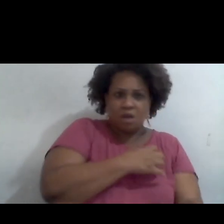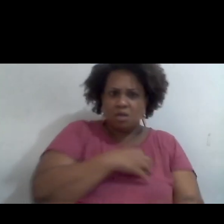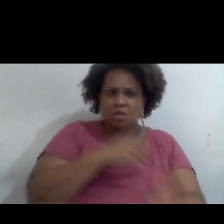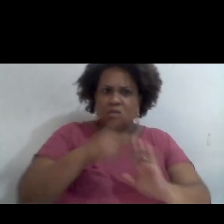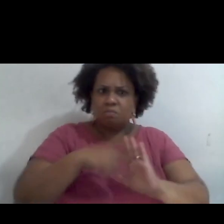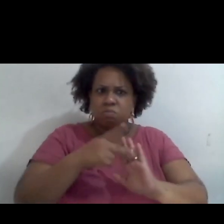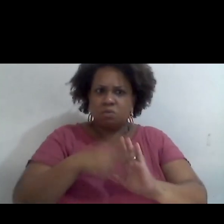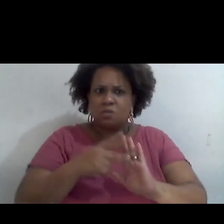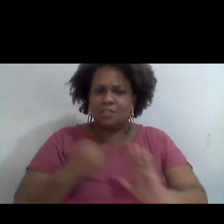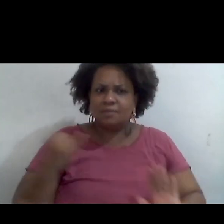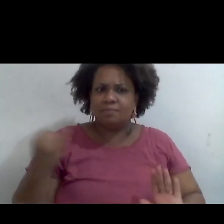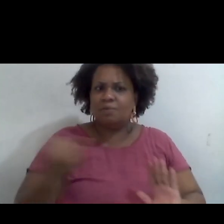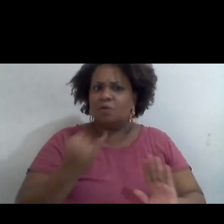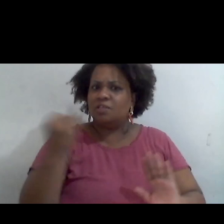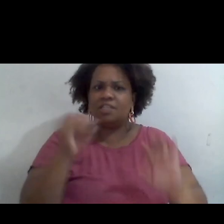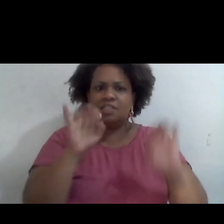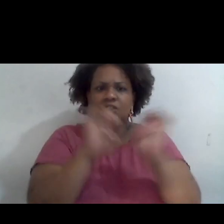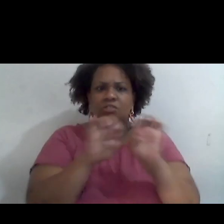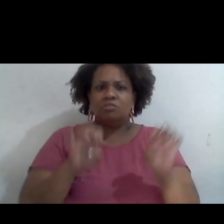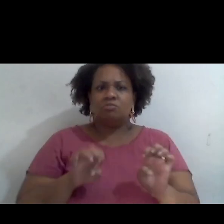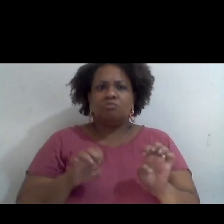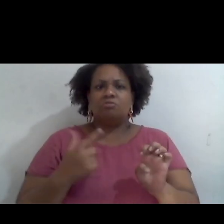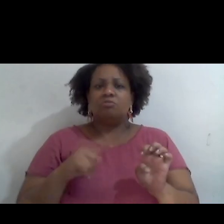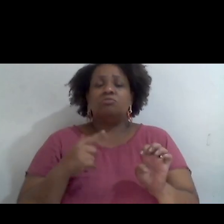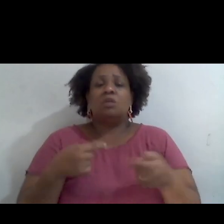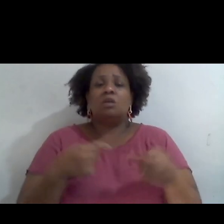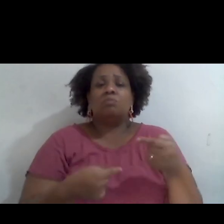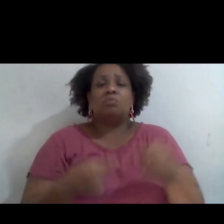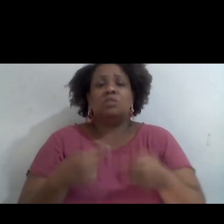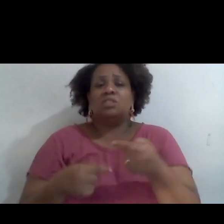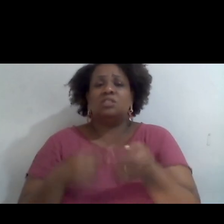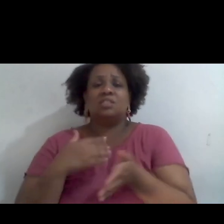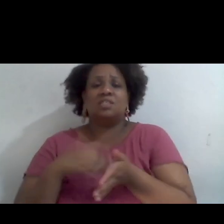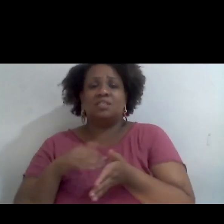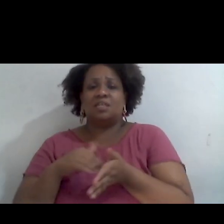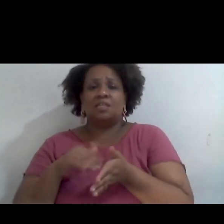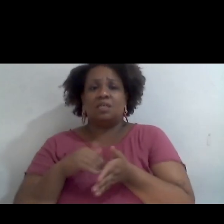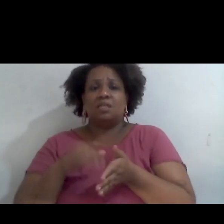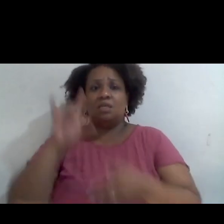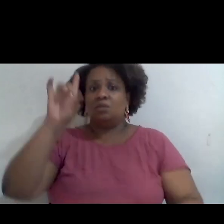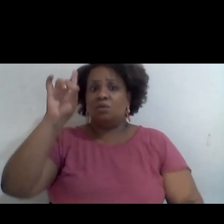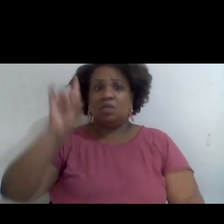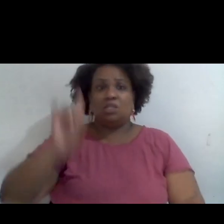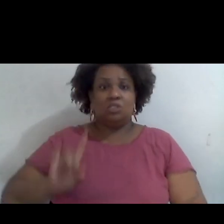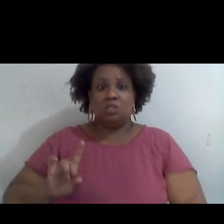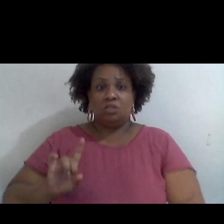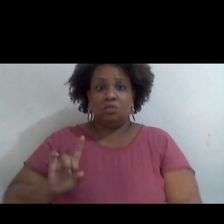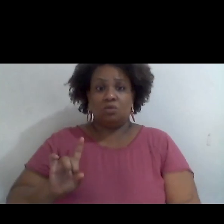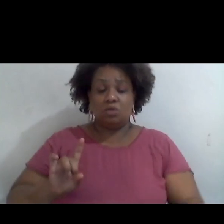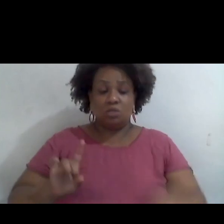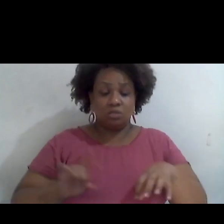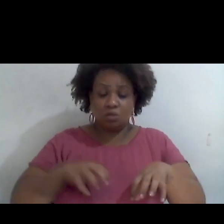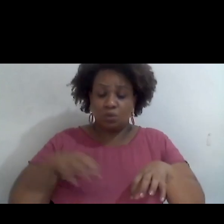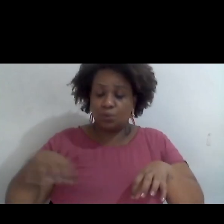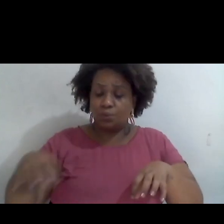estruturantes, não temos uma política de diálogo da secretaria, nem da diretoria, nem da FUNSEB com os setores culturais.